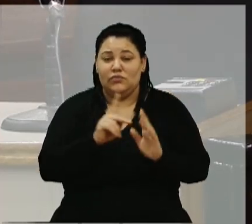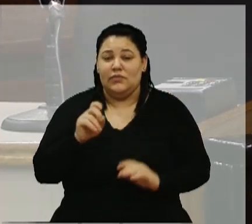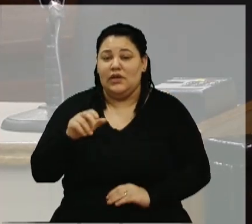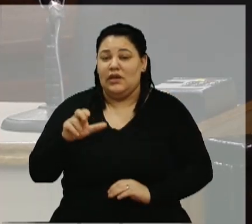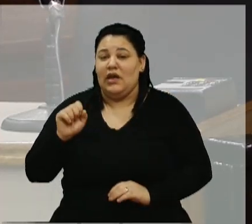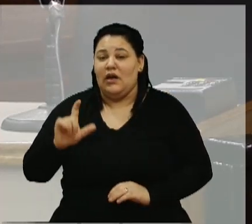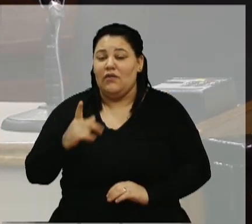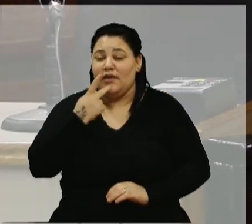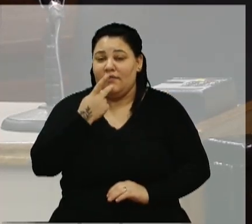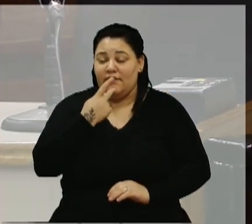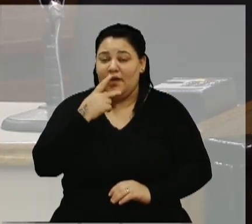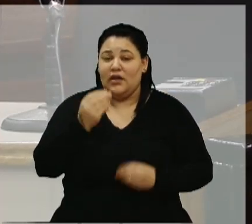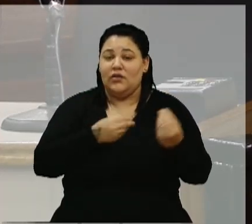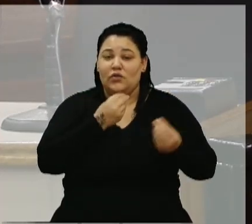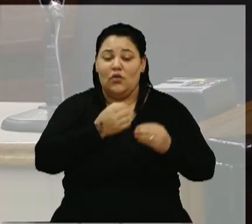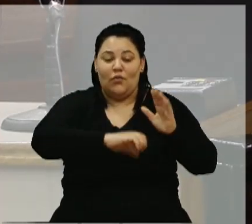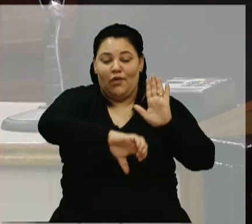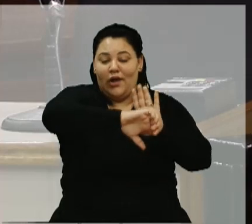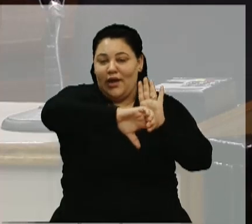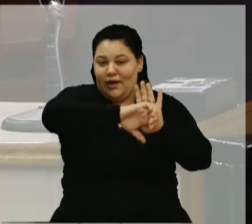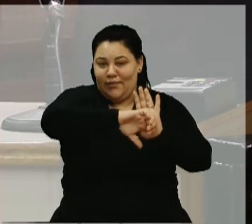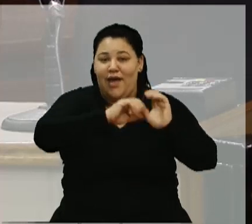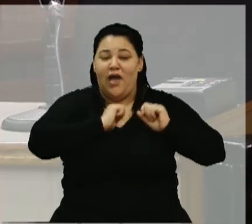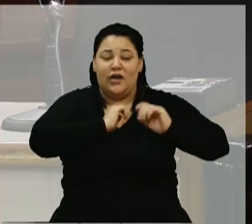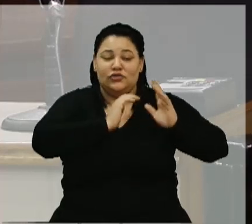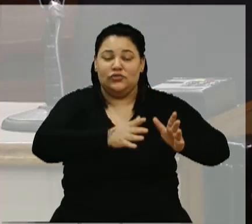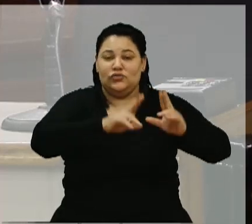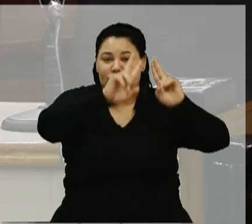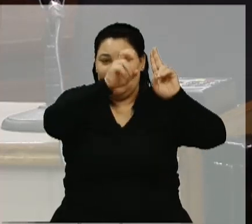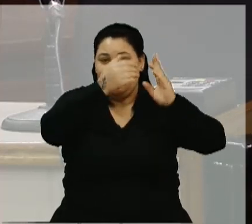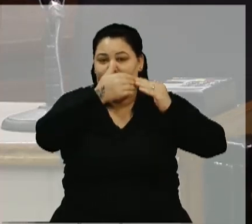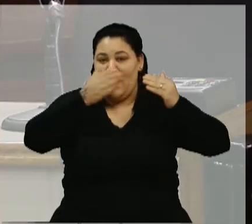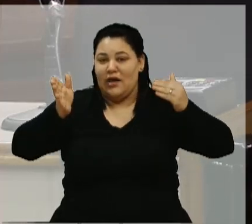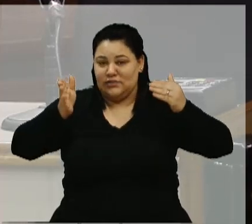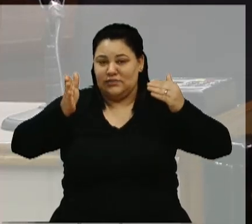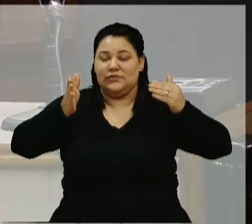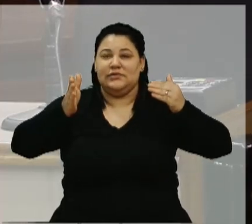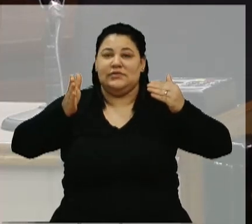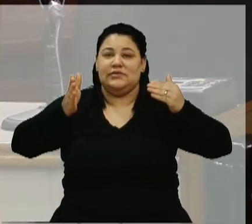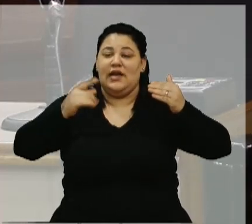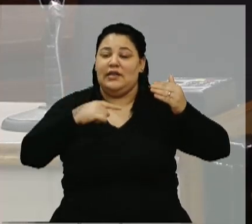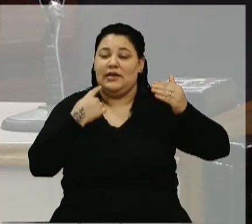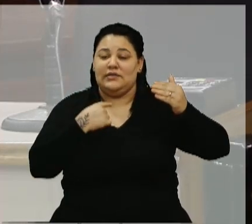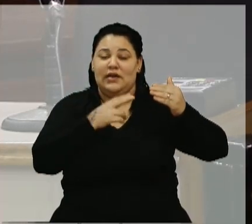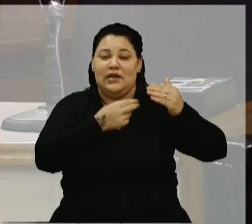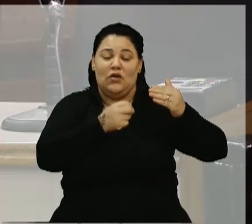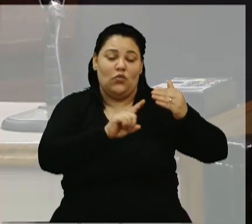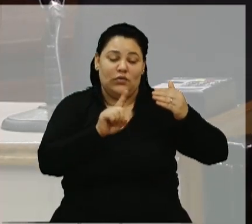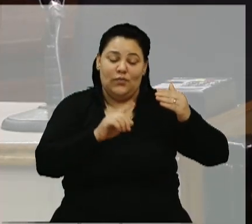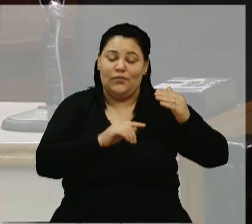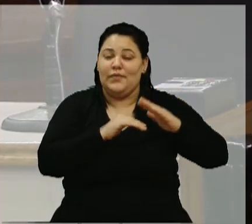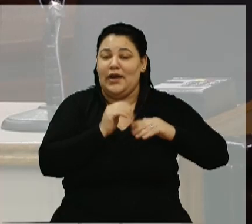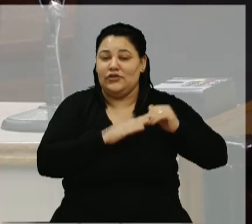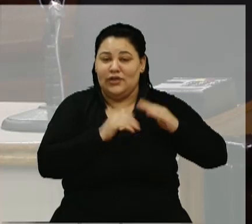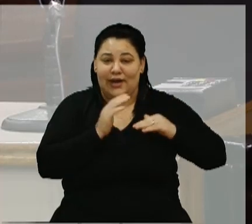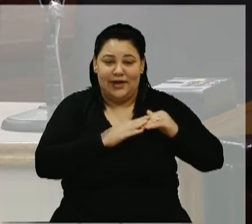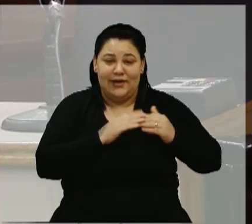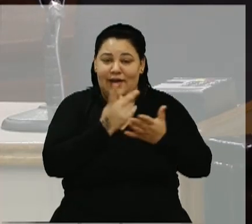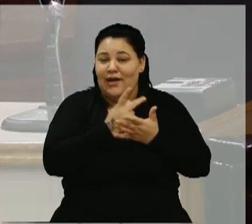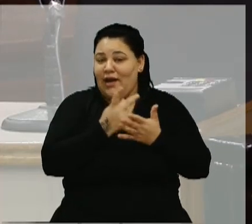que define como crime de prevaricação o ato de, abre aspas, retardar ou deixar de praticar indevidamente ato de ofício